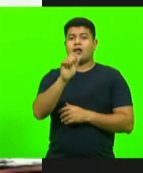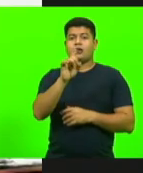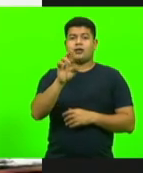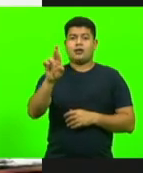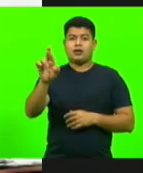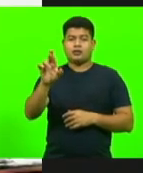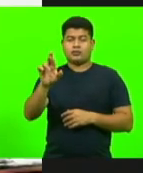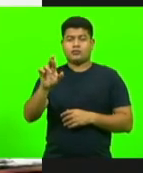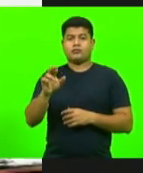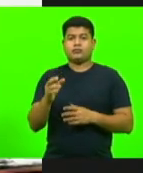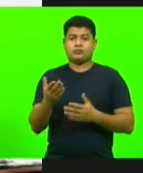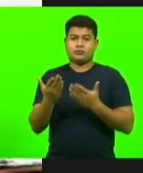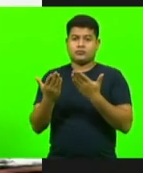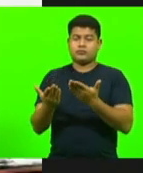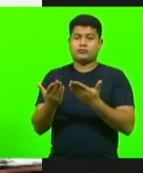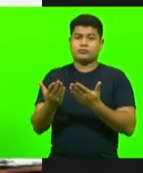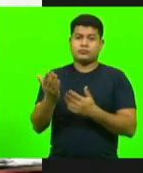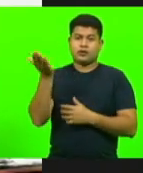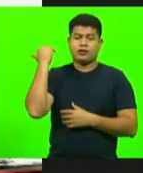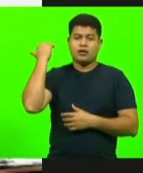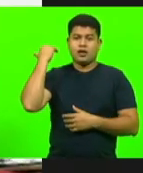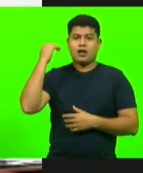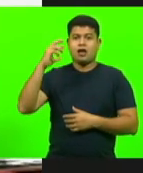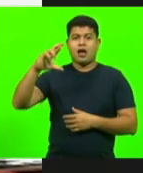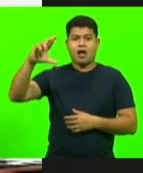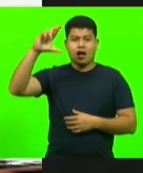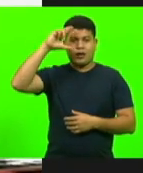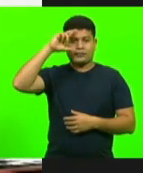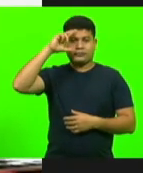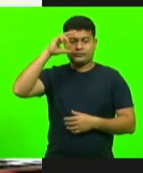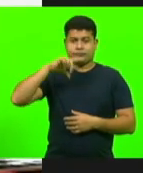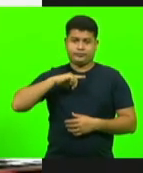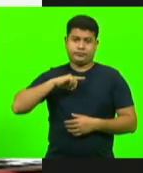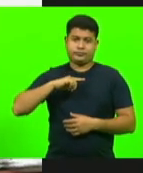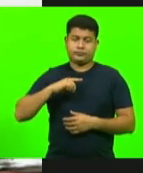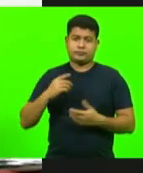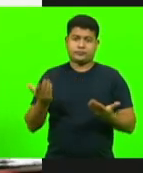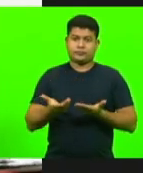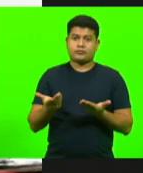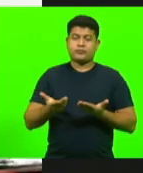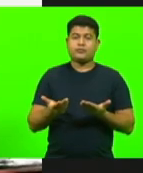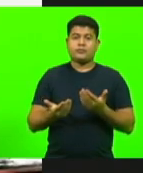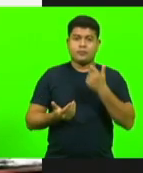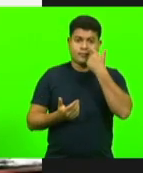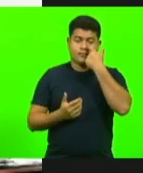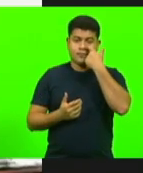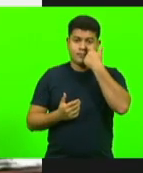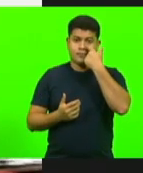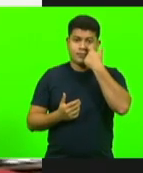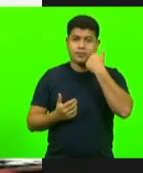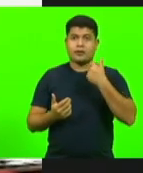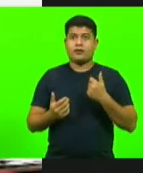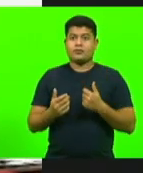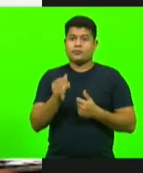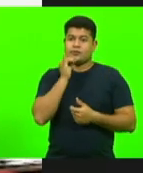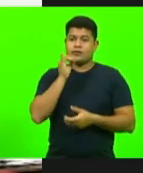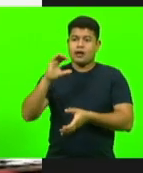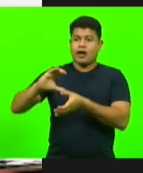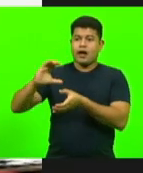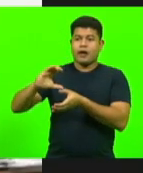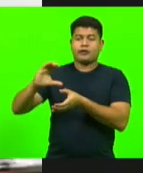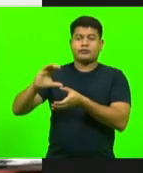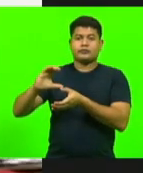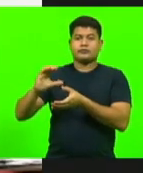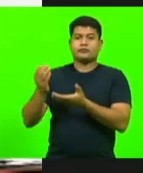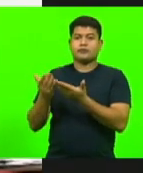quero um teclado Raimundo Colombo só que eles tinham para mim agências regionais de saúde e unidades da região de Canoinhas e